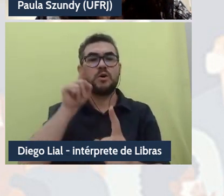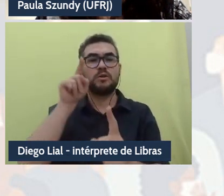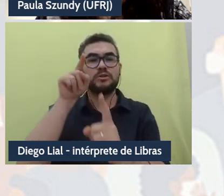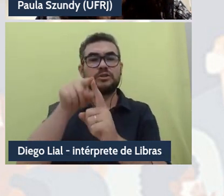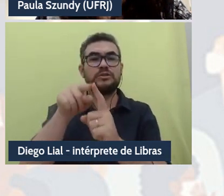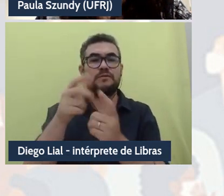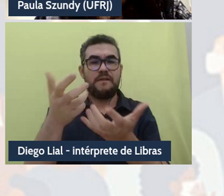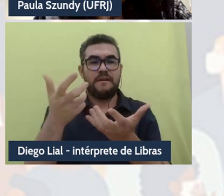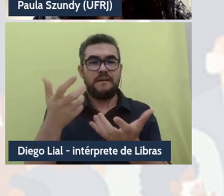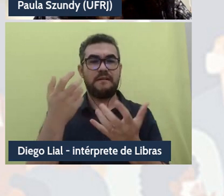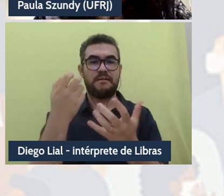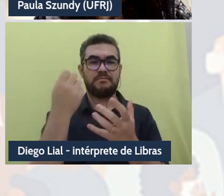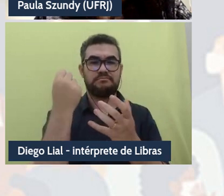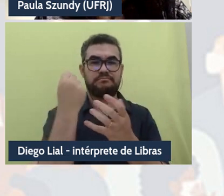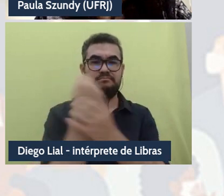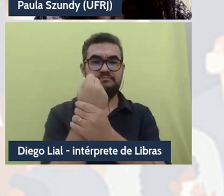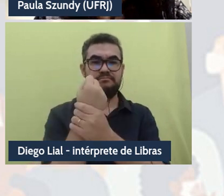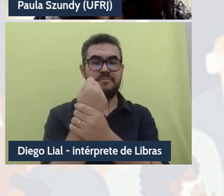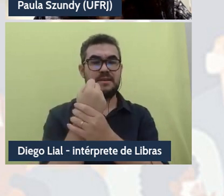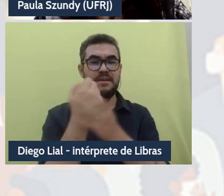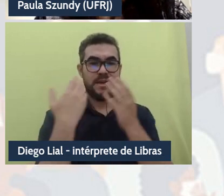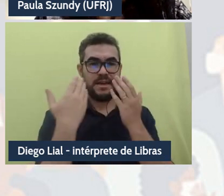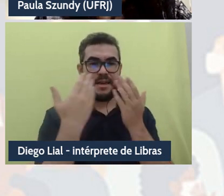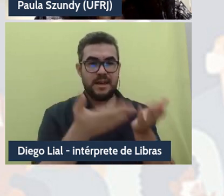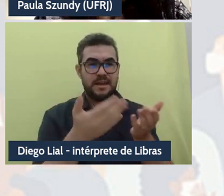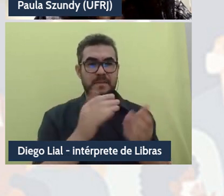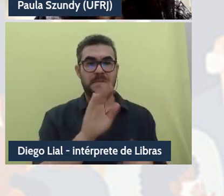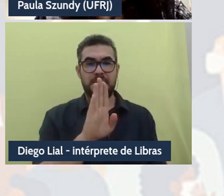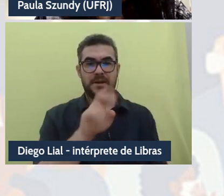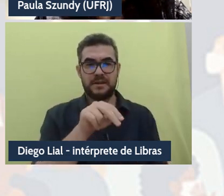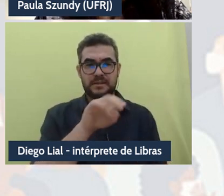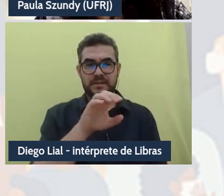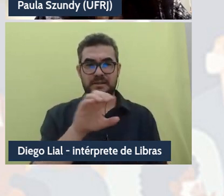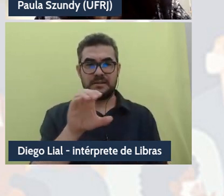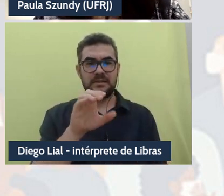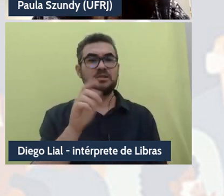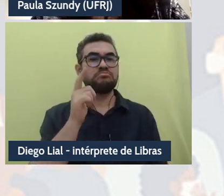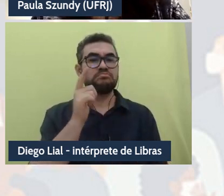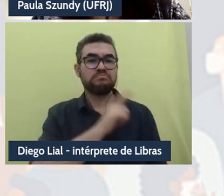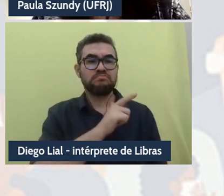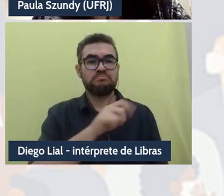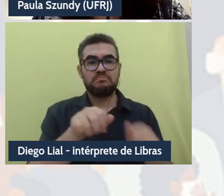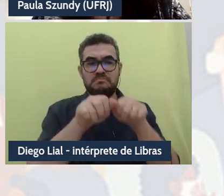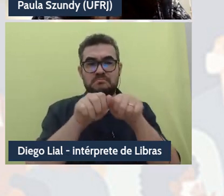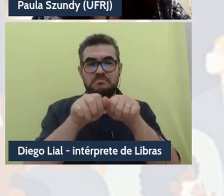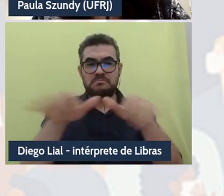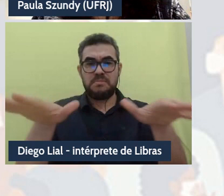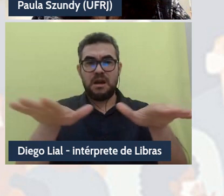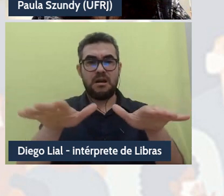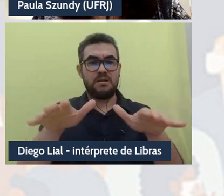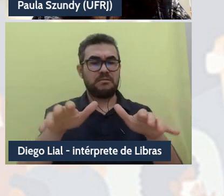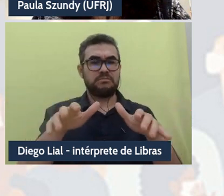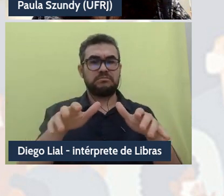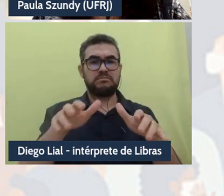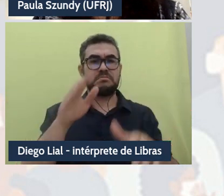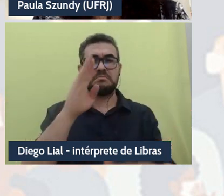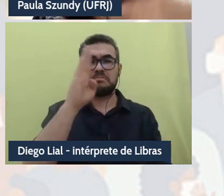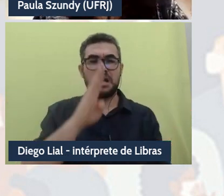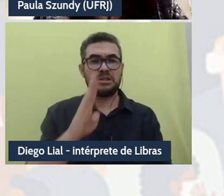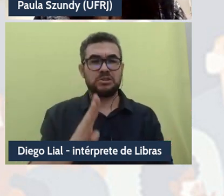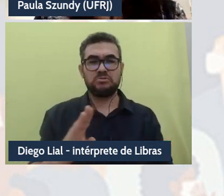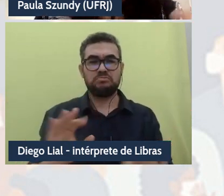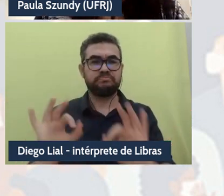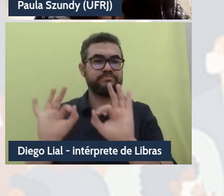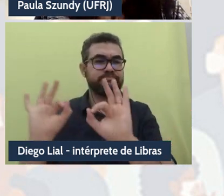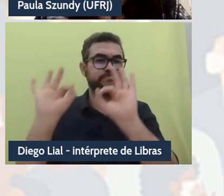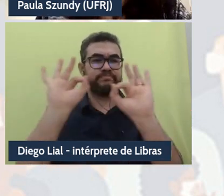seja implementada com qualidade em todo o Brasil, né? Então, aí